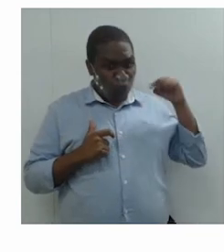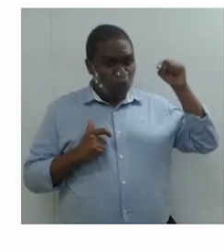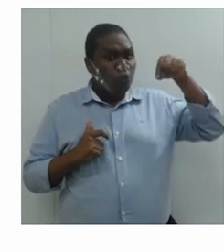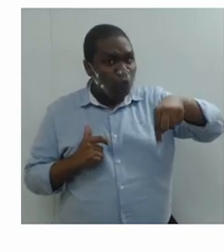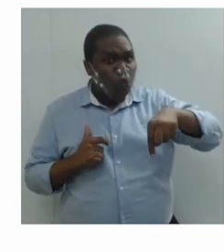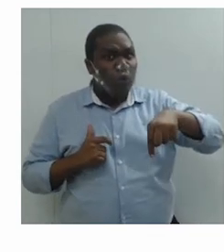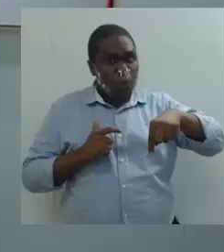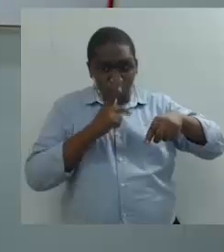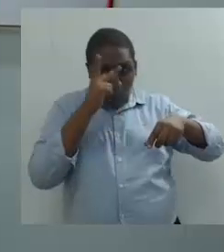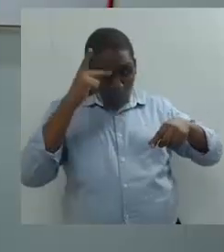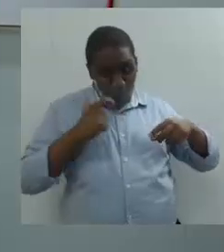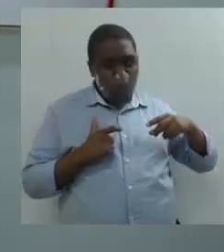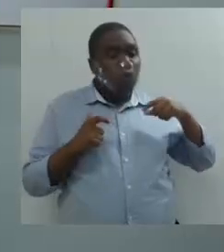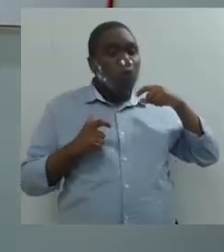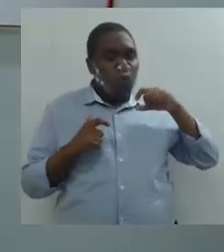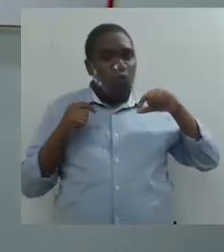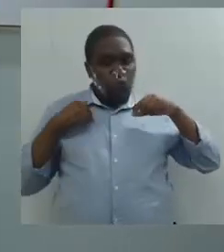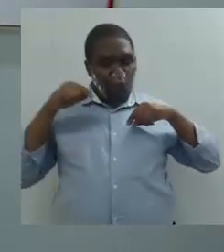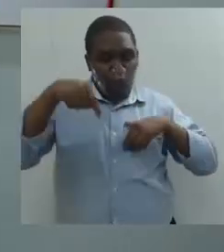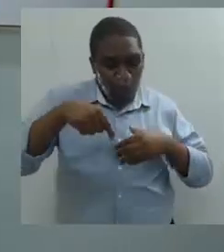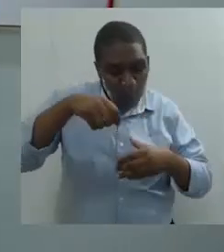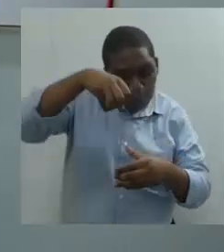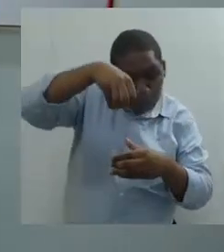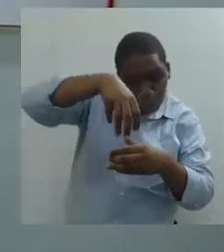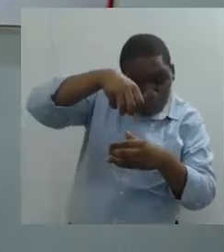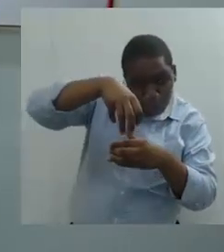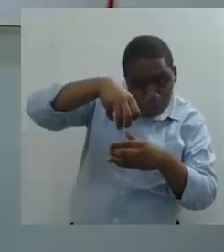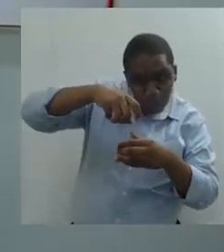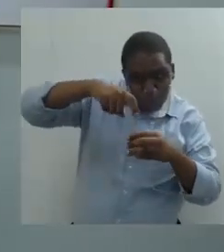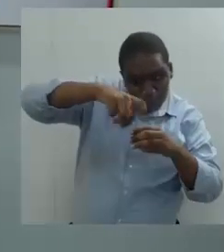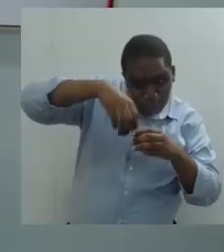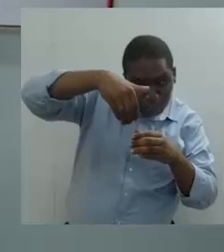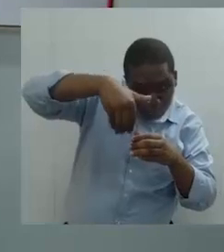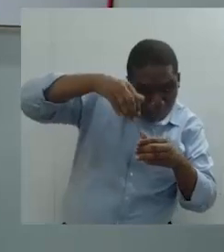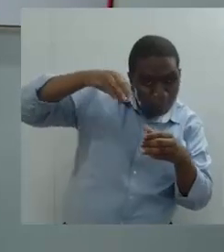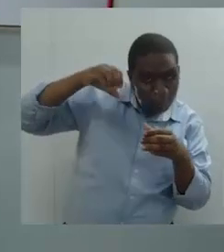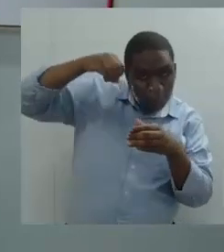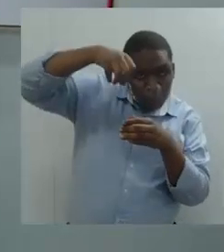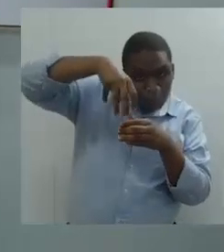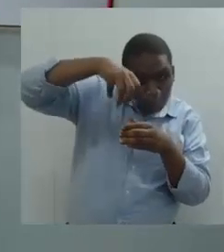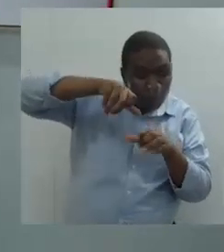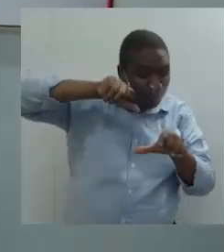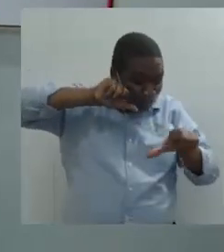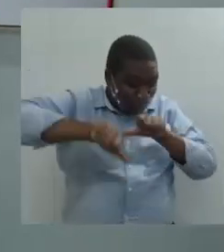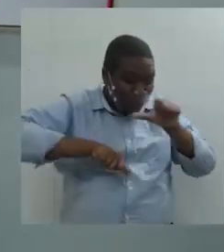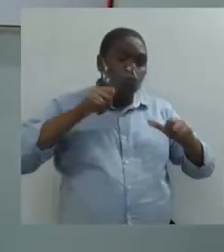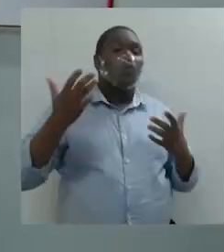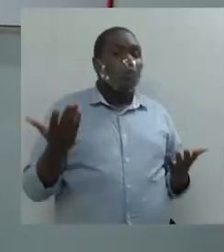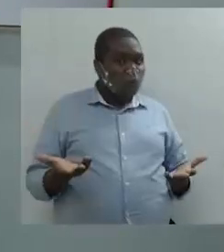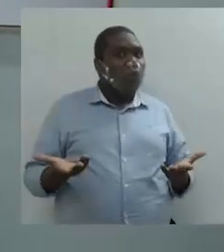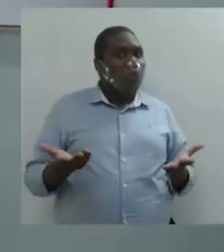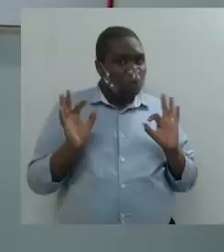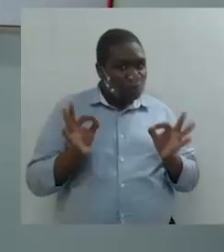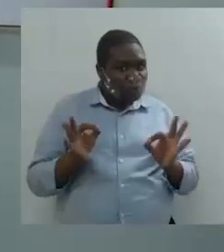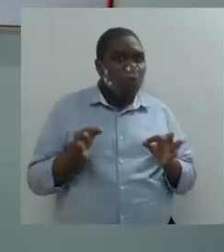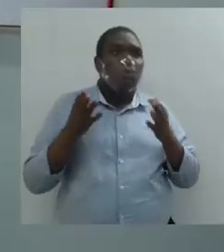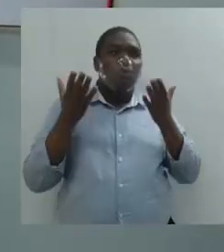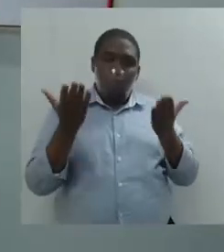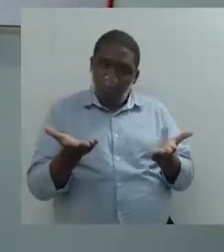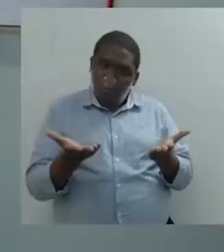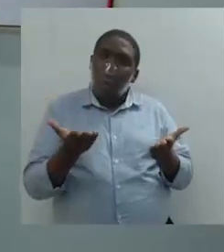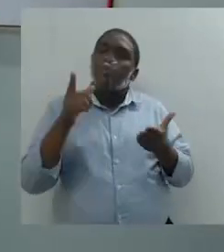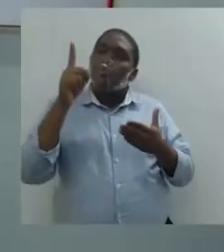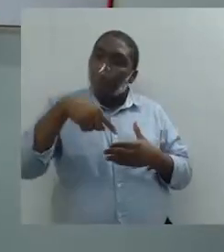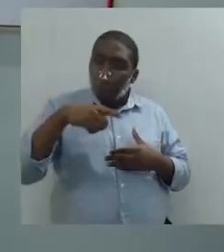terra e o homem, de certo modo, alterou e modificou. Então, ele é